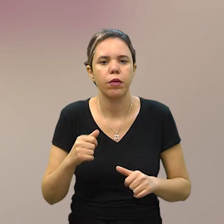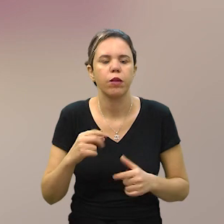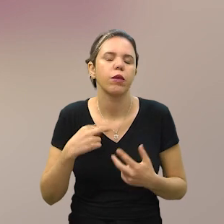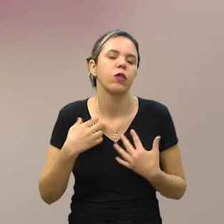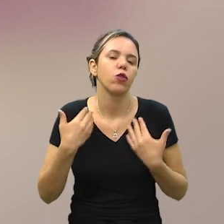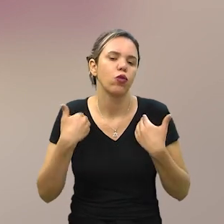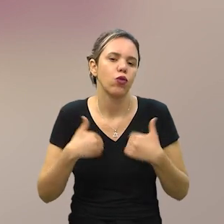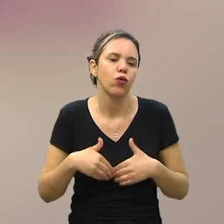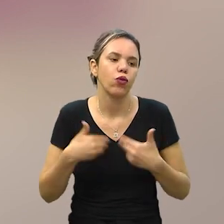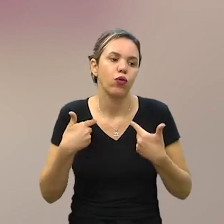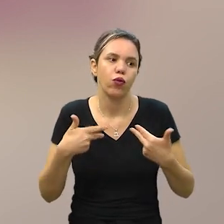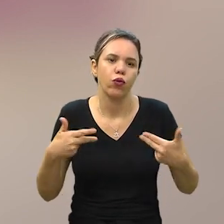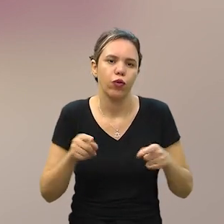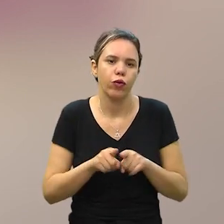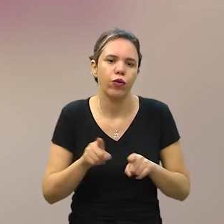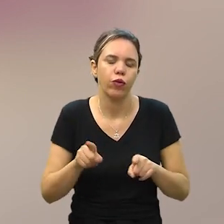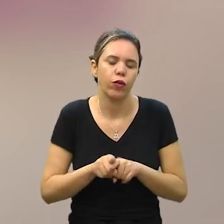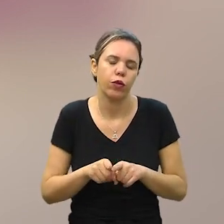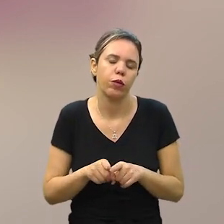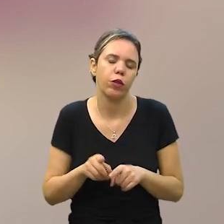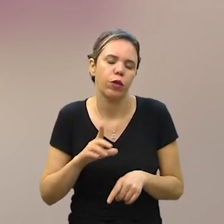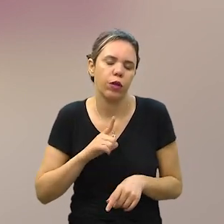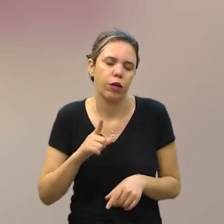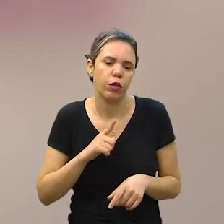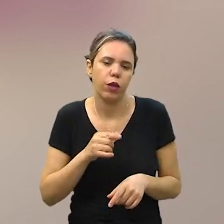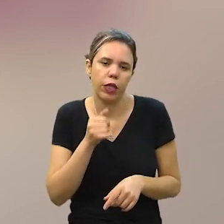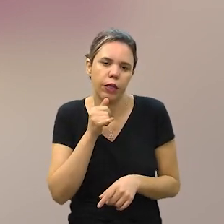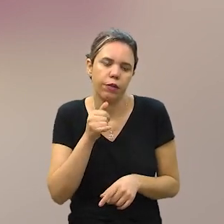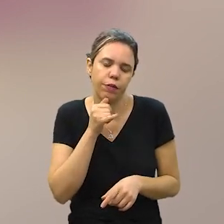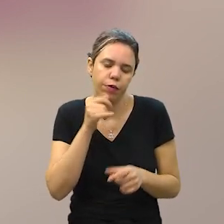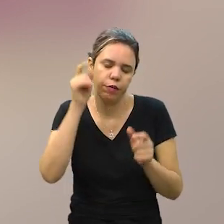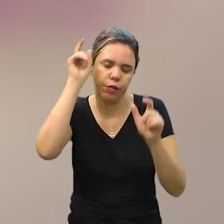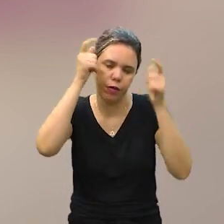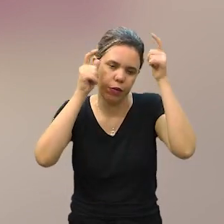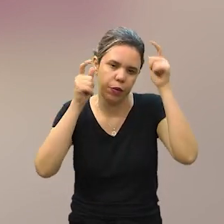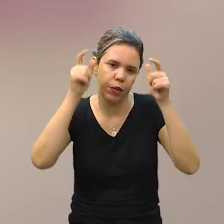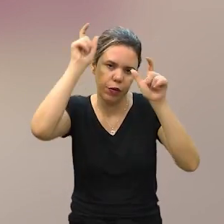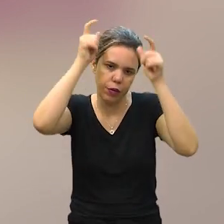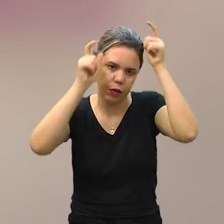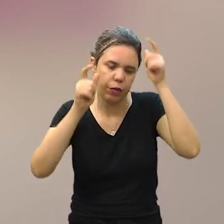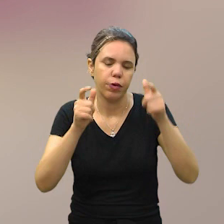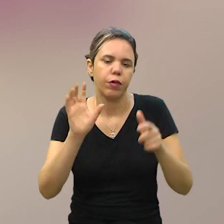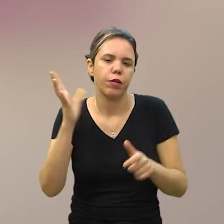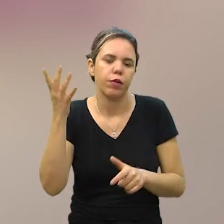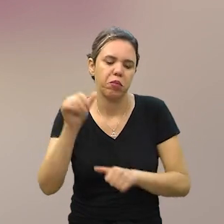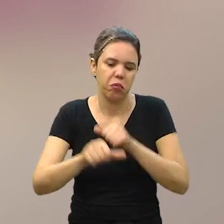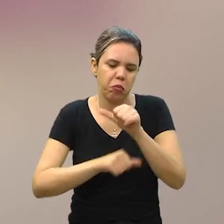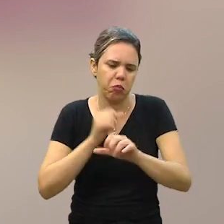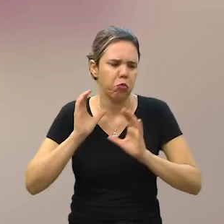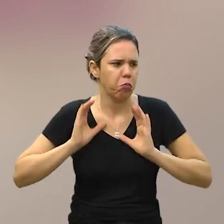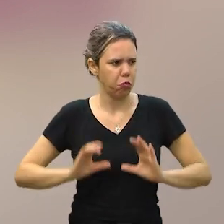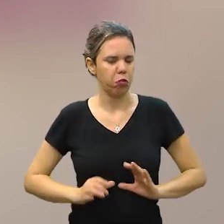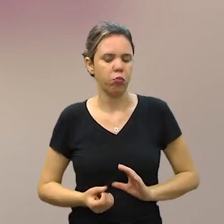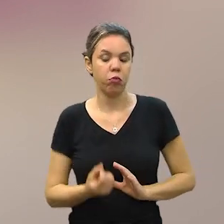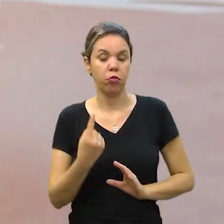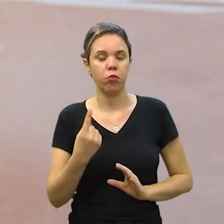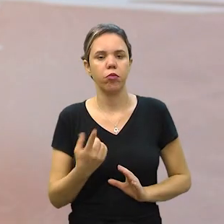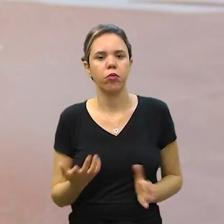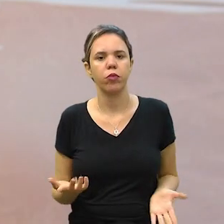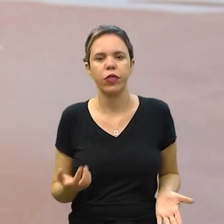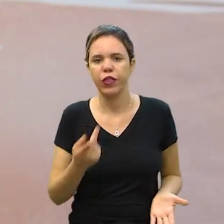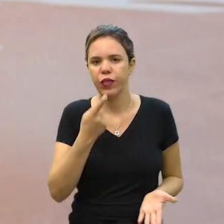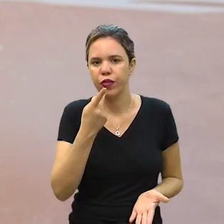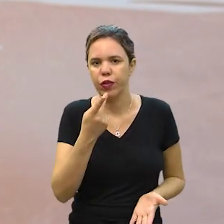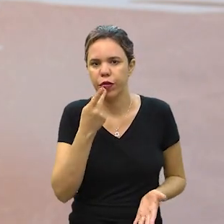O transtorno bipolar, geralmente a pessoa, né, de repente ela muda de comportamento.